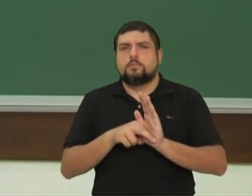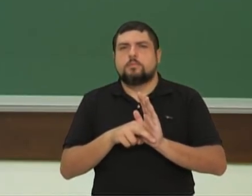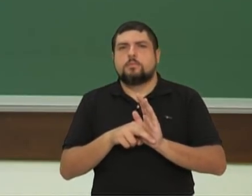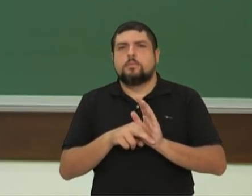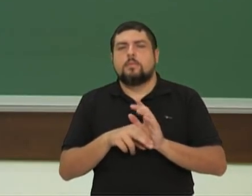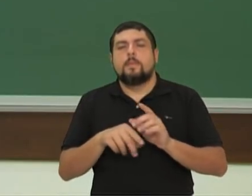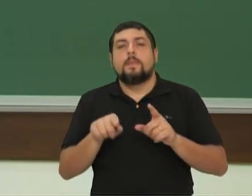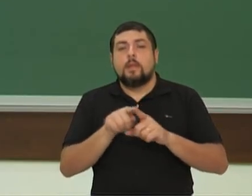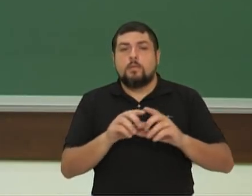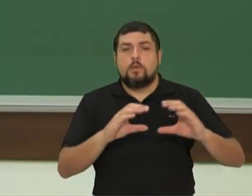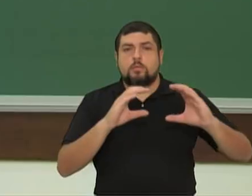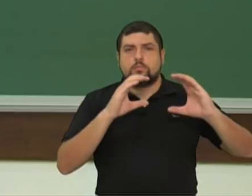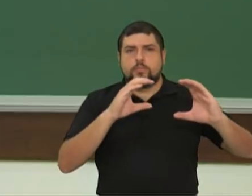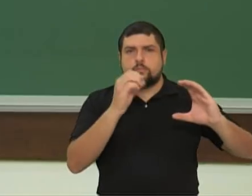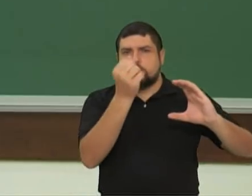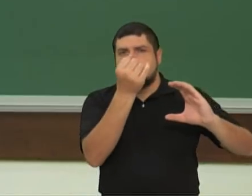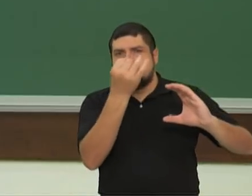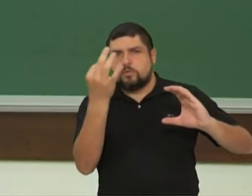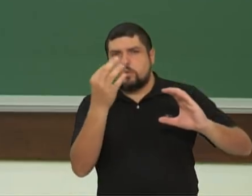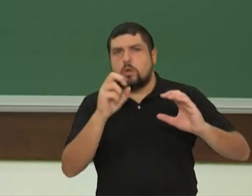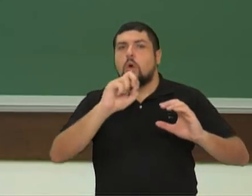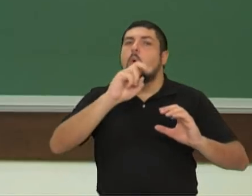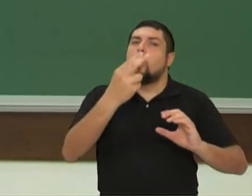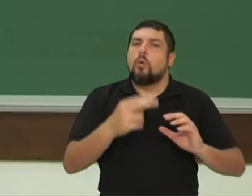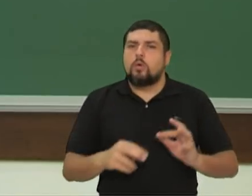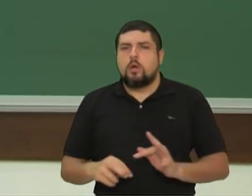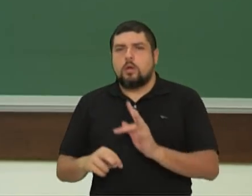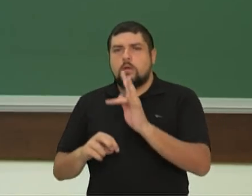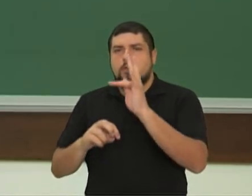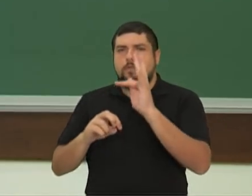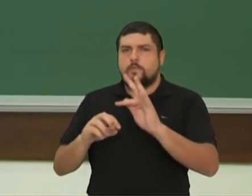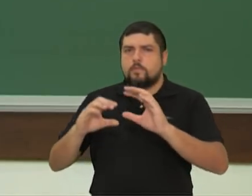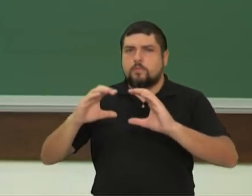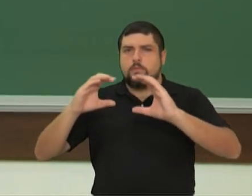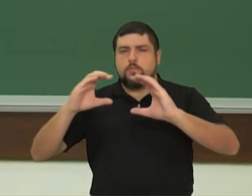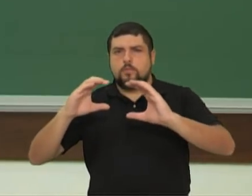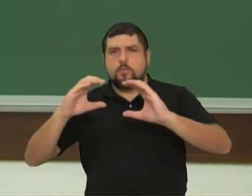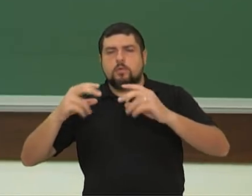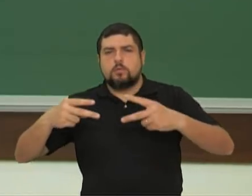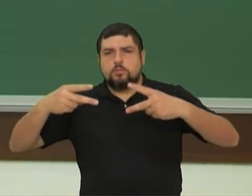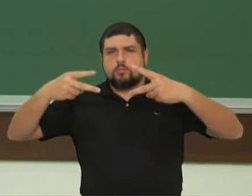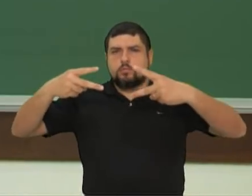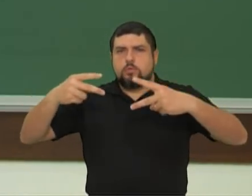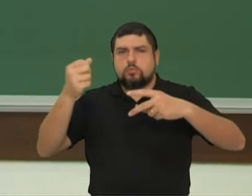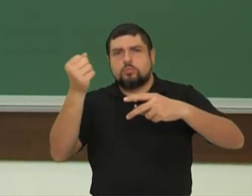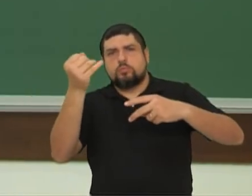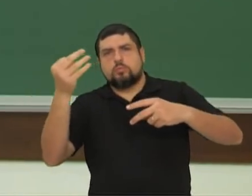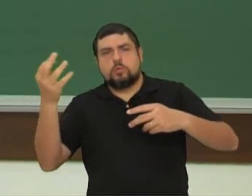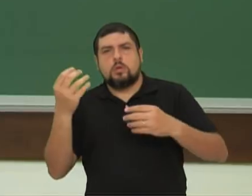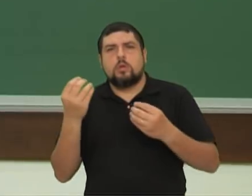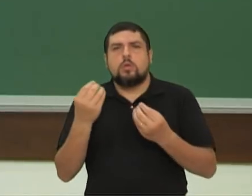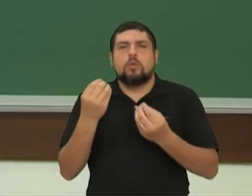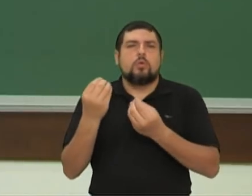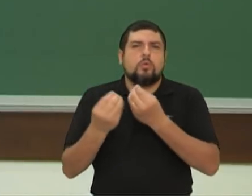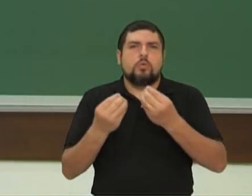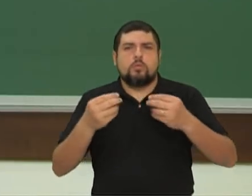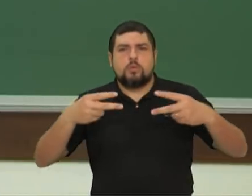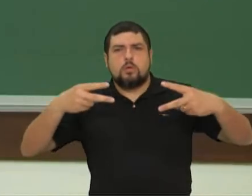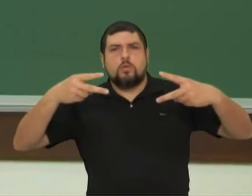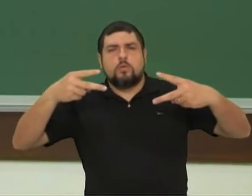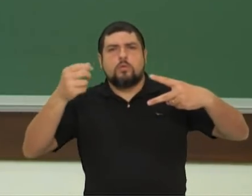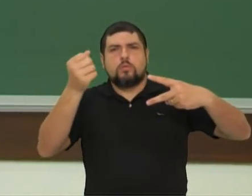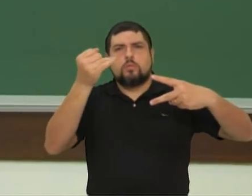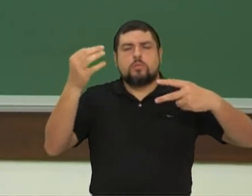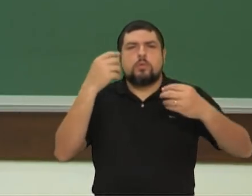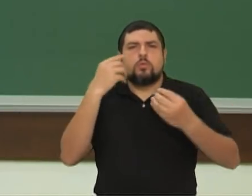exponencial quanto em função exponencial, não tem como resolver, chegar numa solução de uma função sem